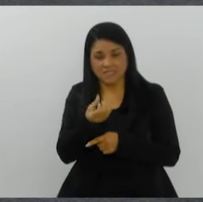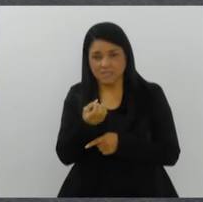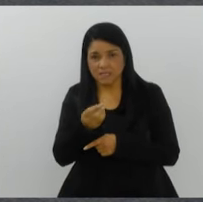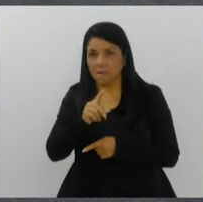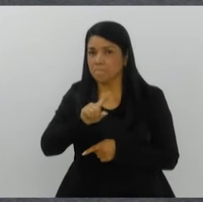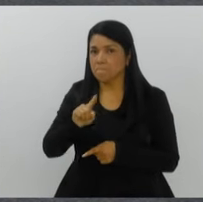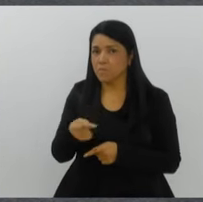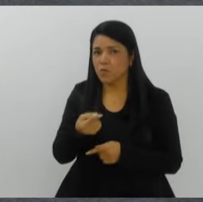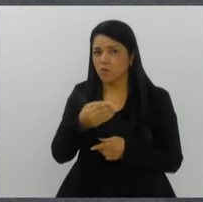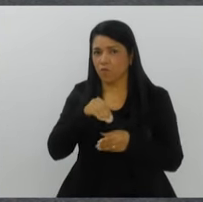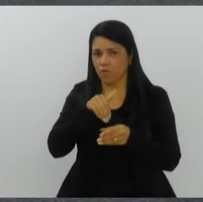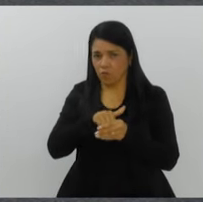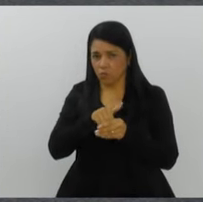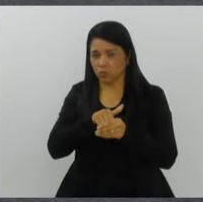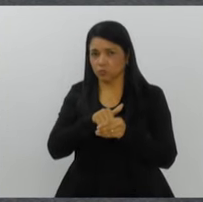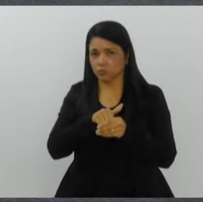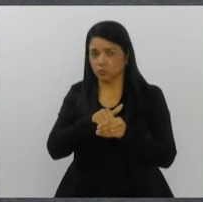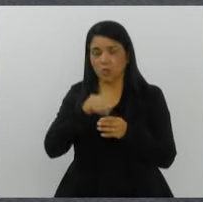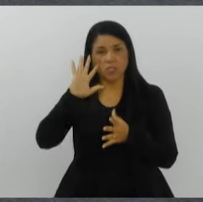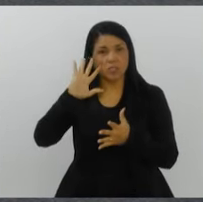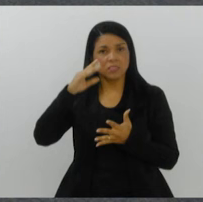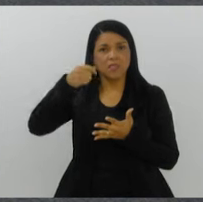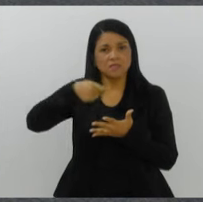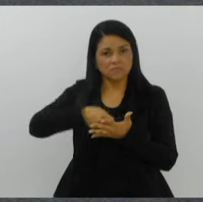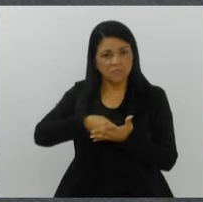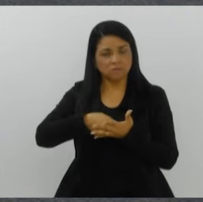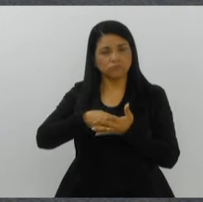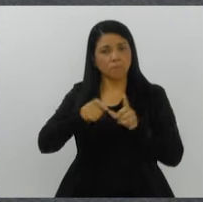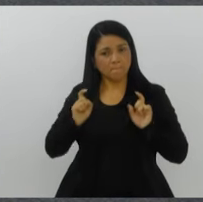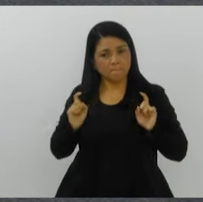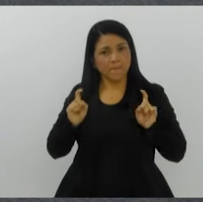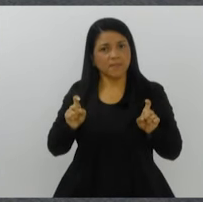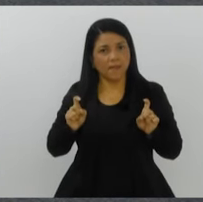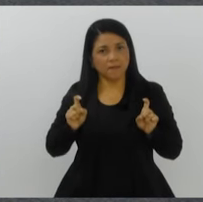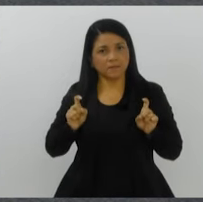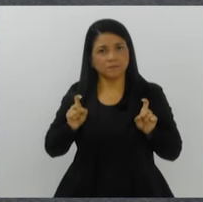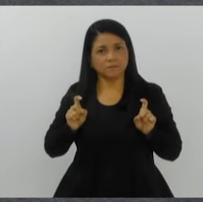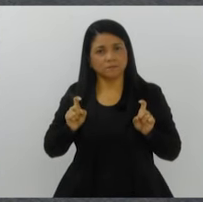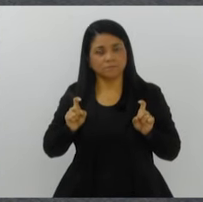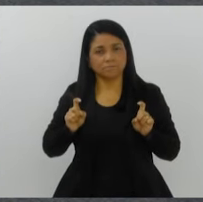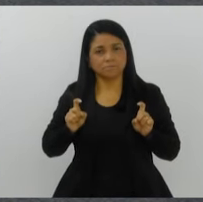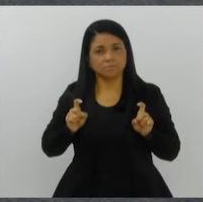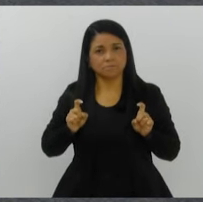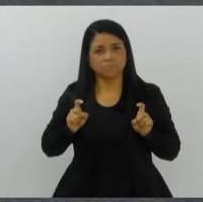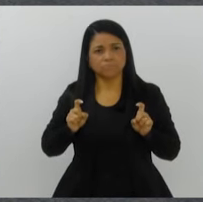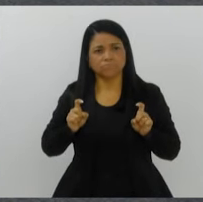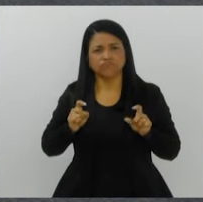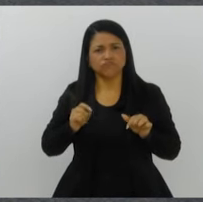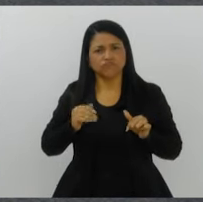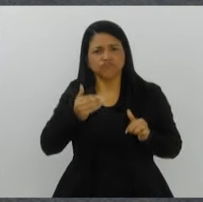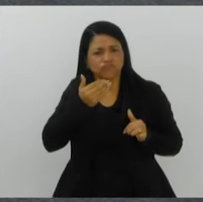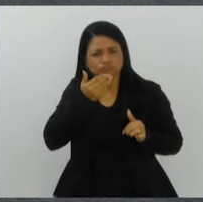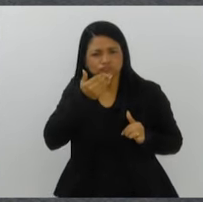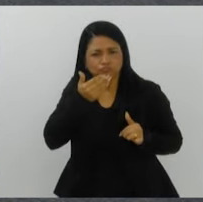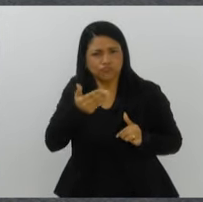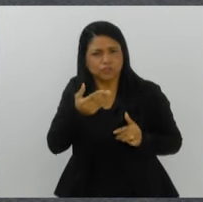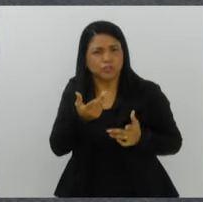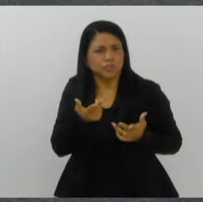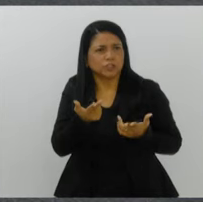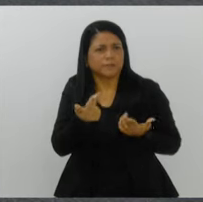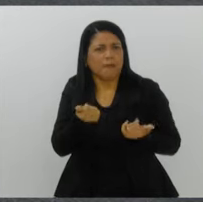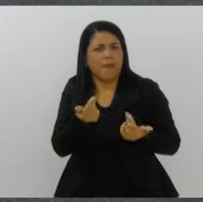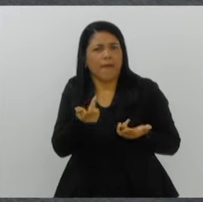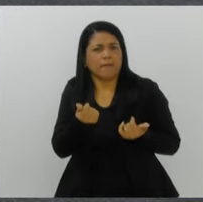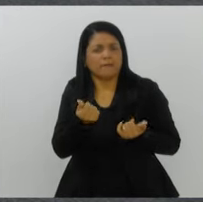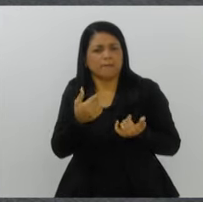votos, eu tomei uma decisão de exercer o meu mandato. Então, não pleiteei absolutamente nada de ninguém.